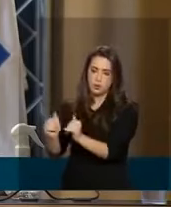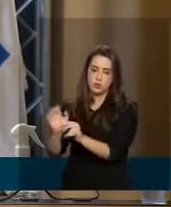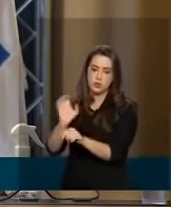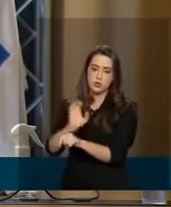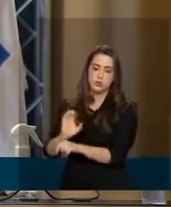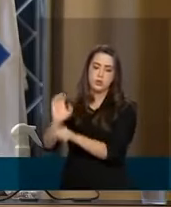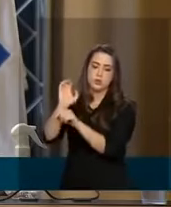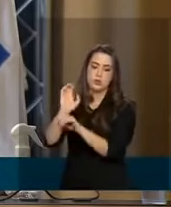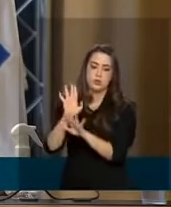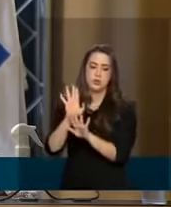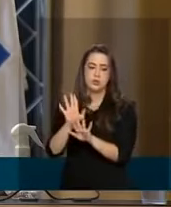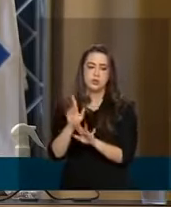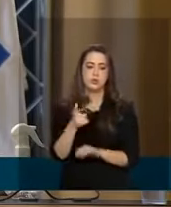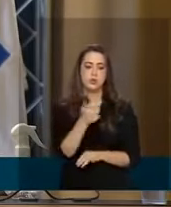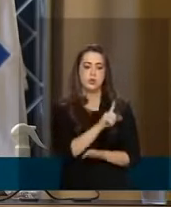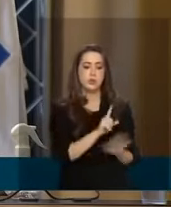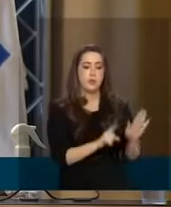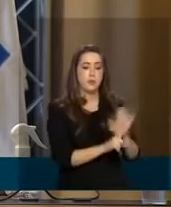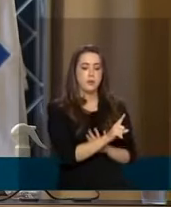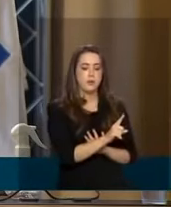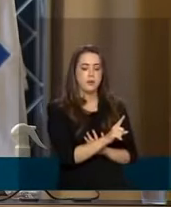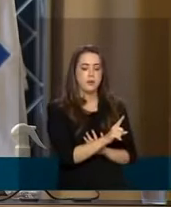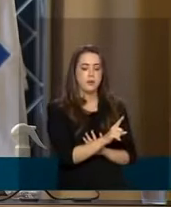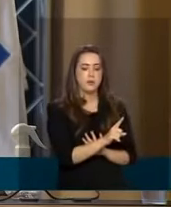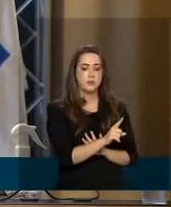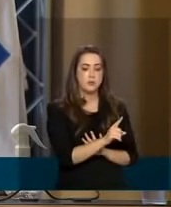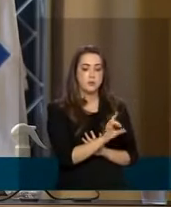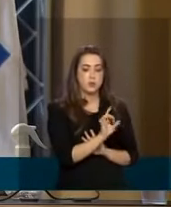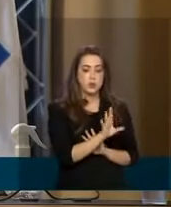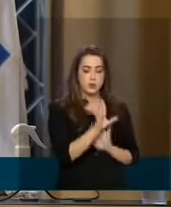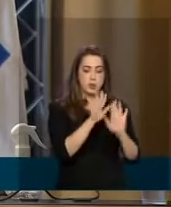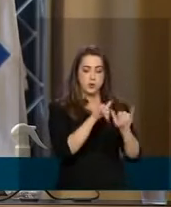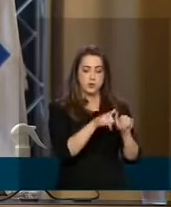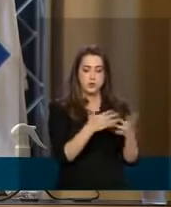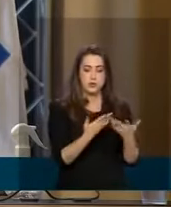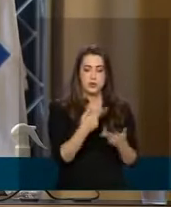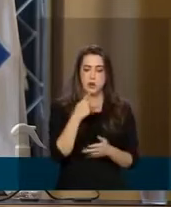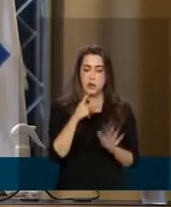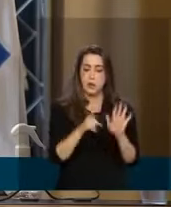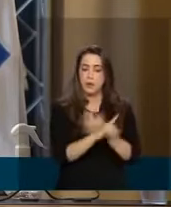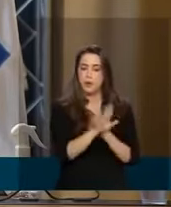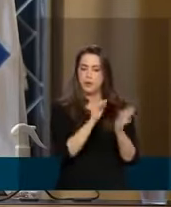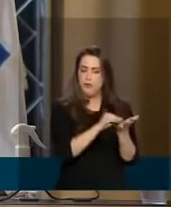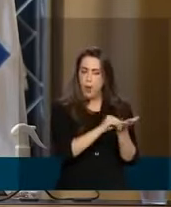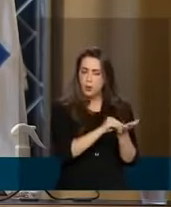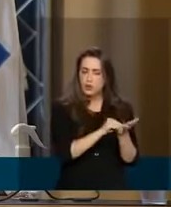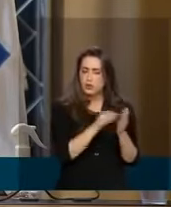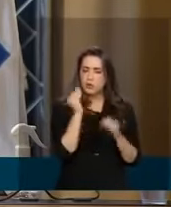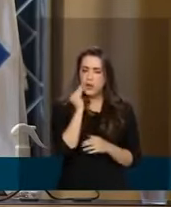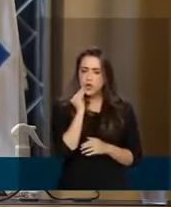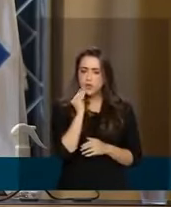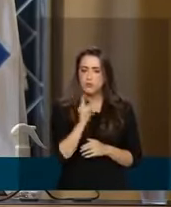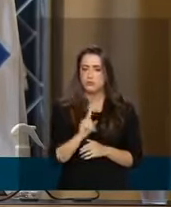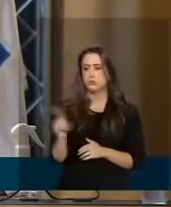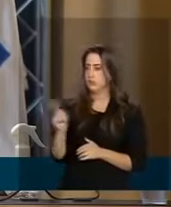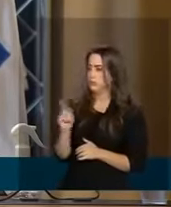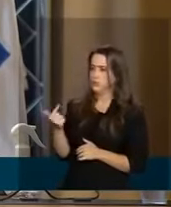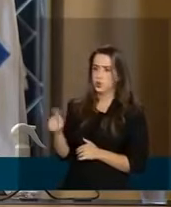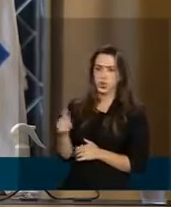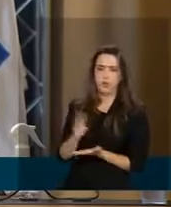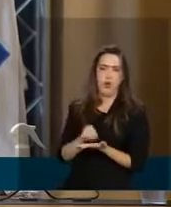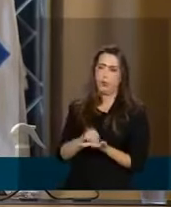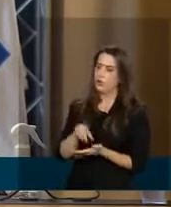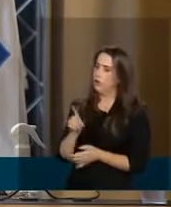uma parte da pergunta da... Só para concluir, ela pergunta se está faltando testes. Não falta